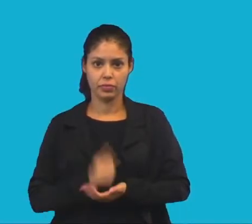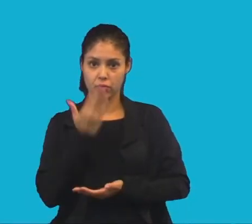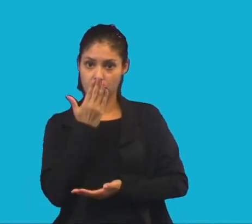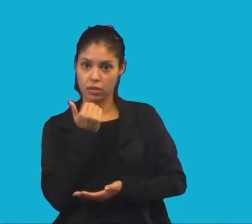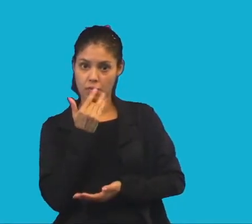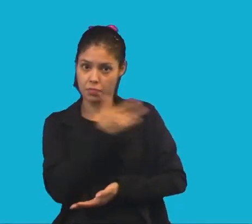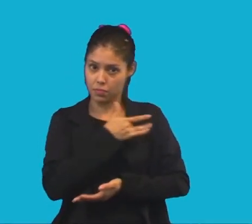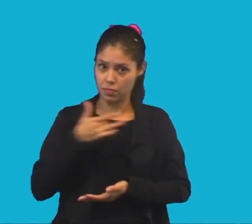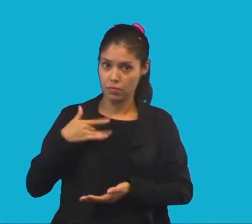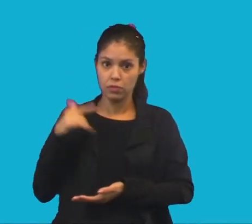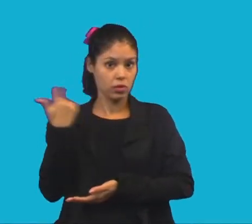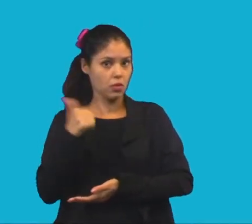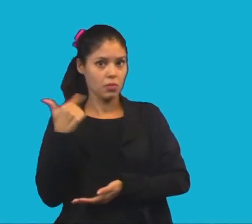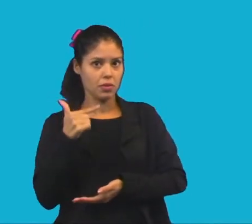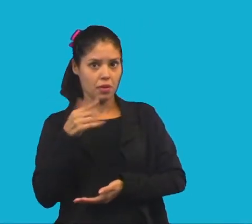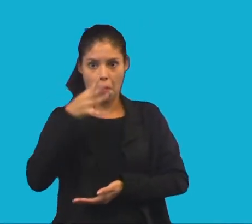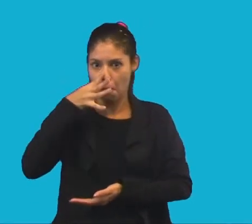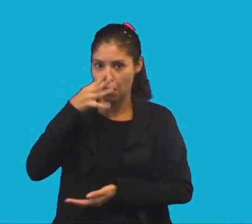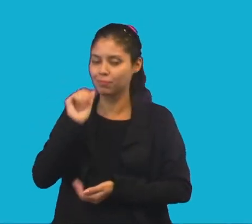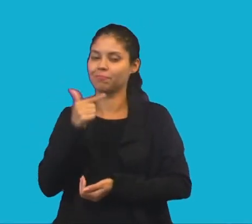Alimentação saudável não tem mistério.